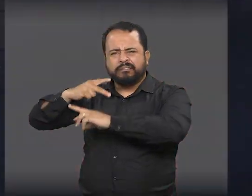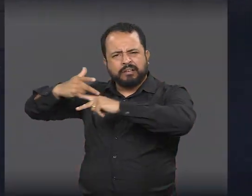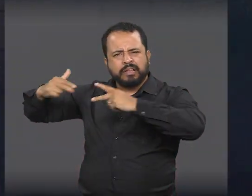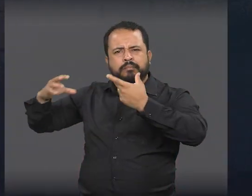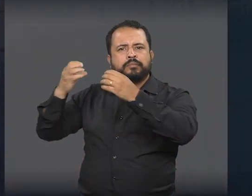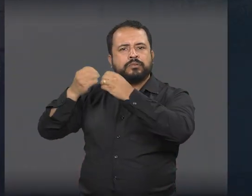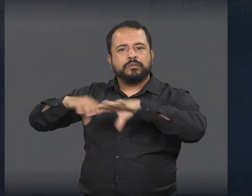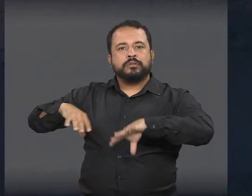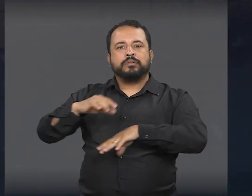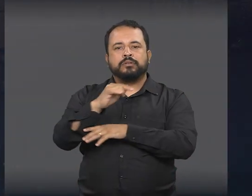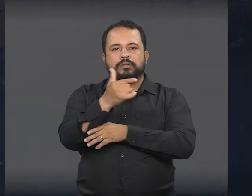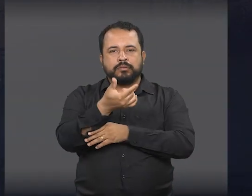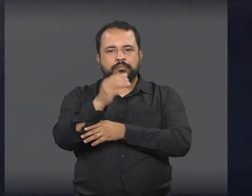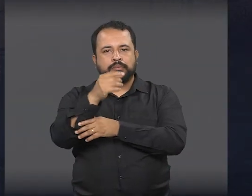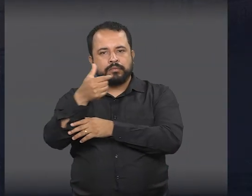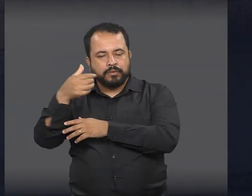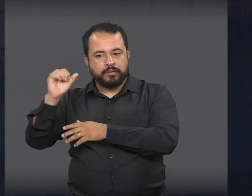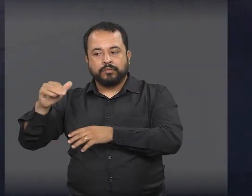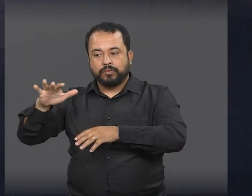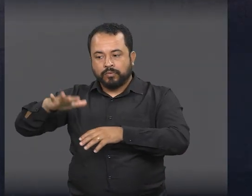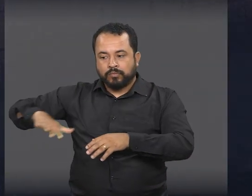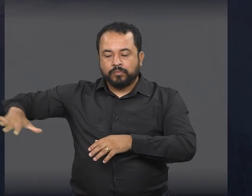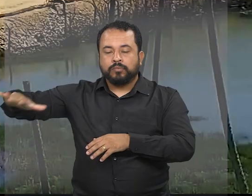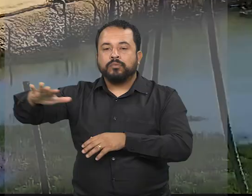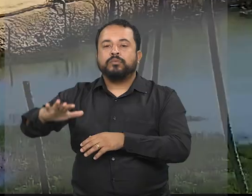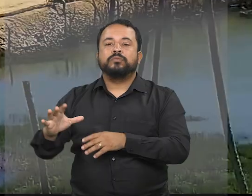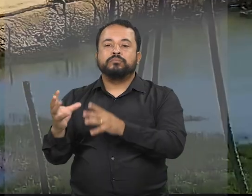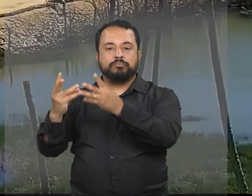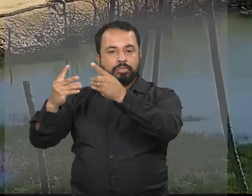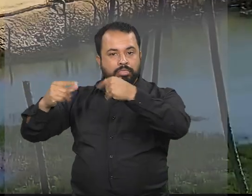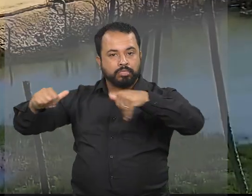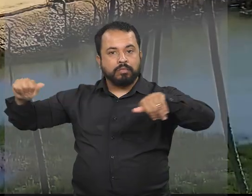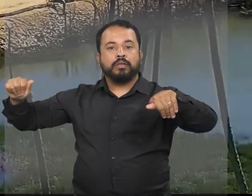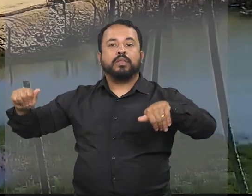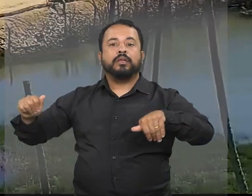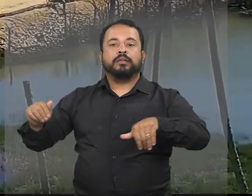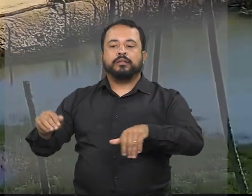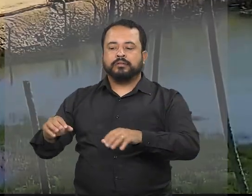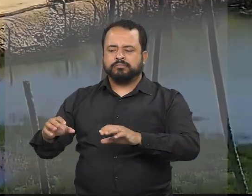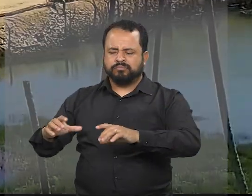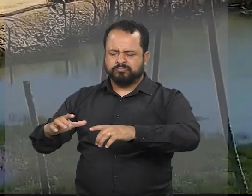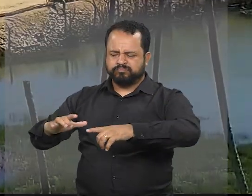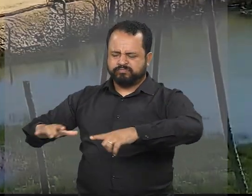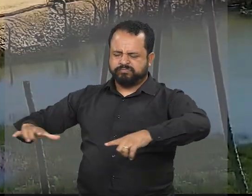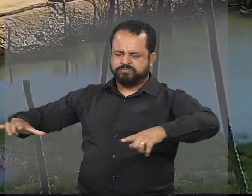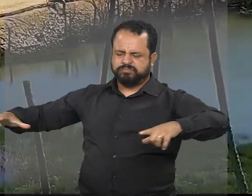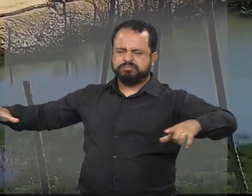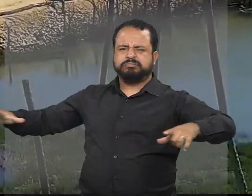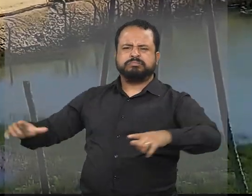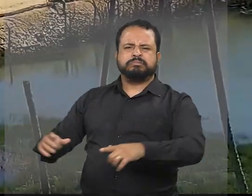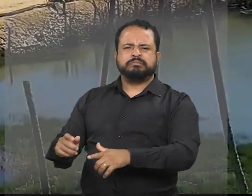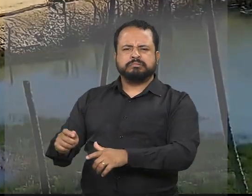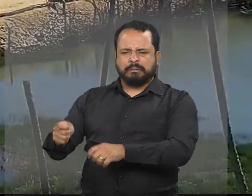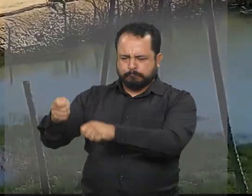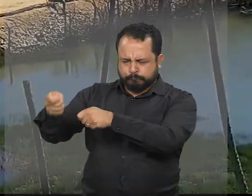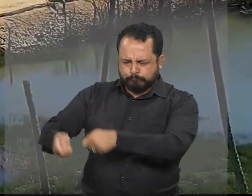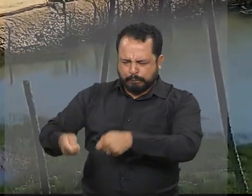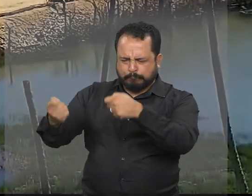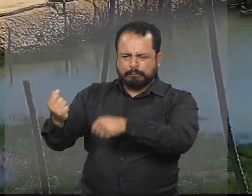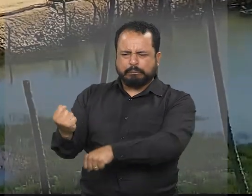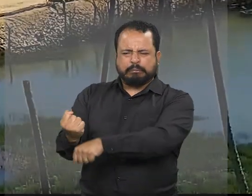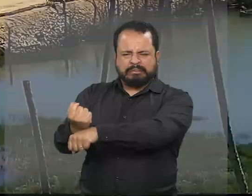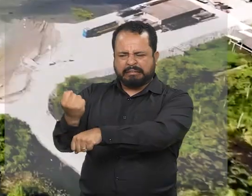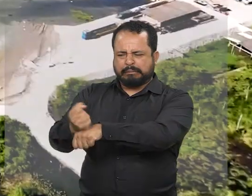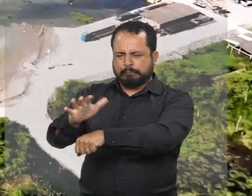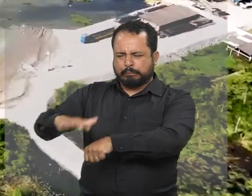Em 2023, uma mina de extração se rompeu na Lagoa Mundaú, formando uma cratera de 120 metros de altura